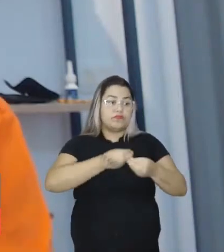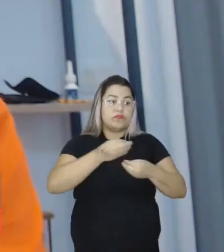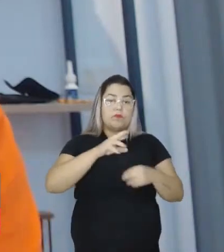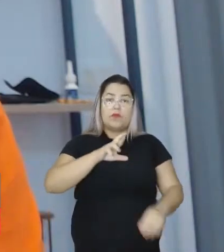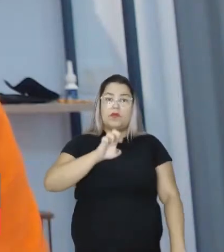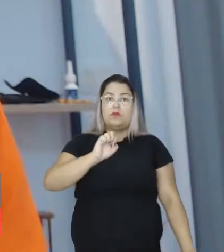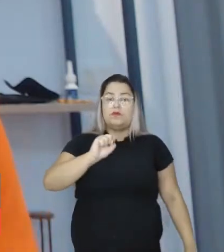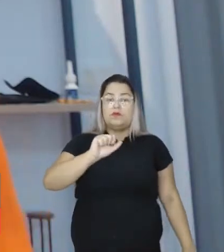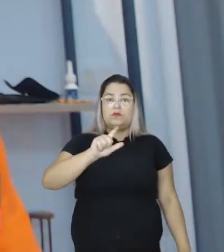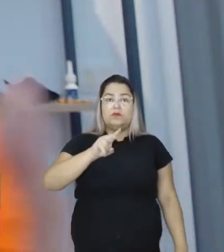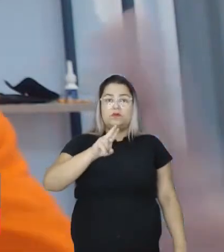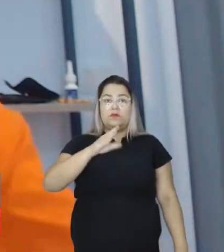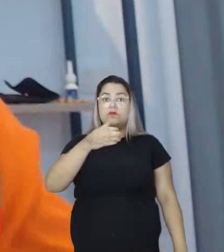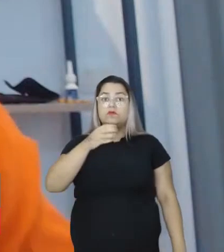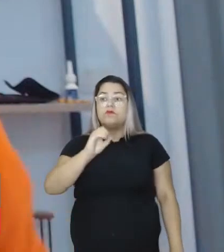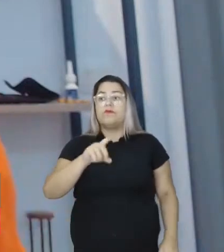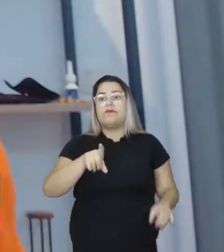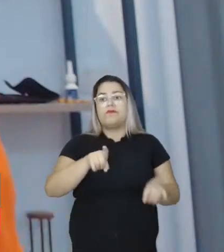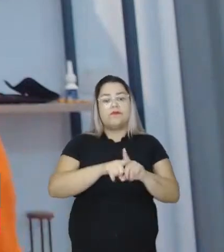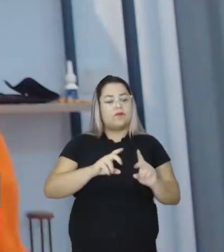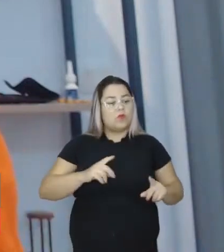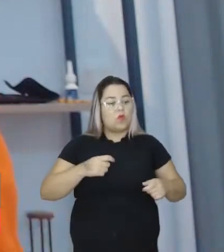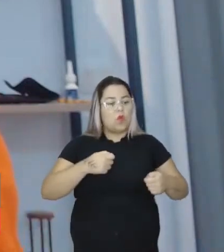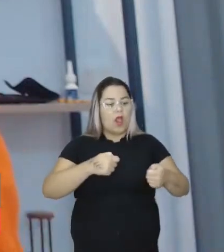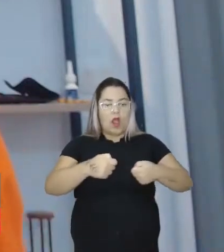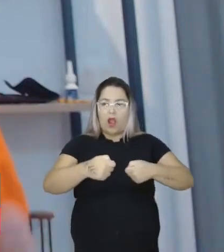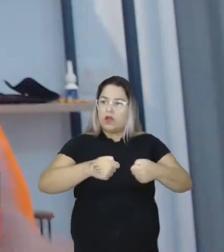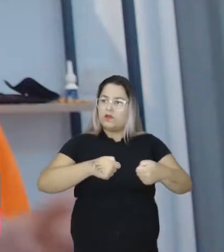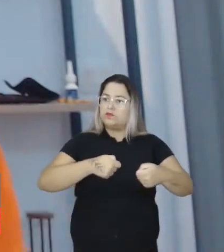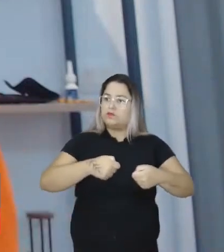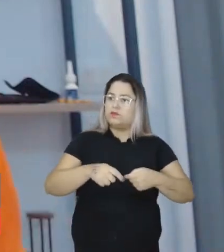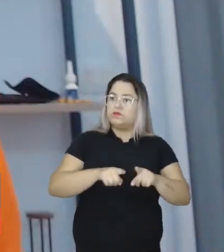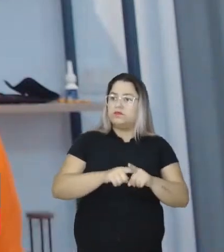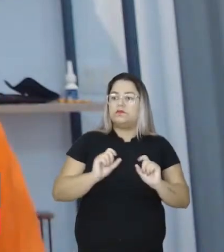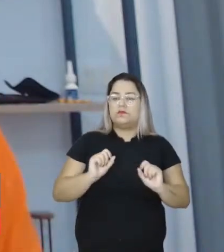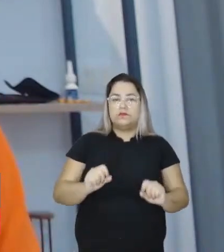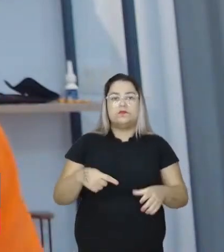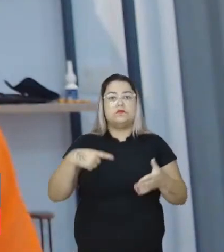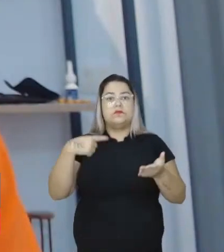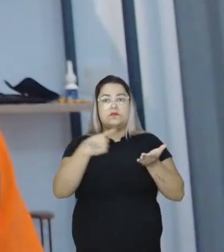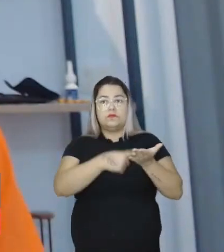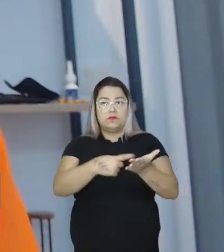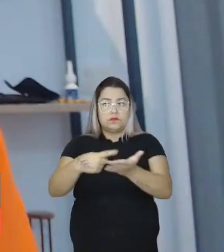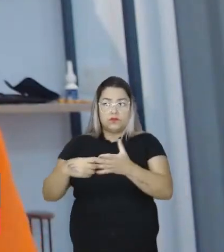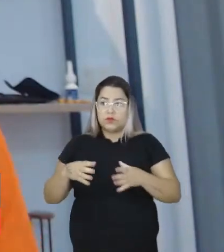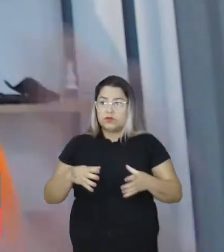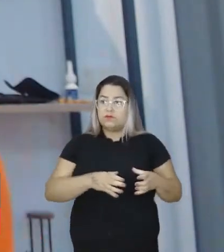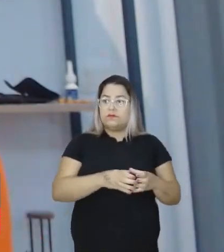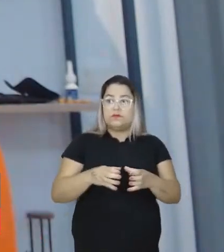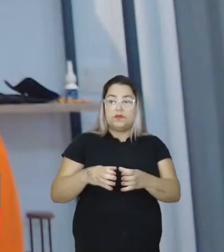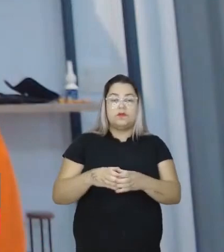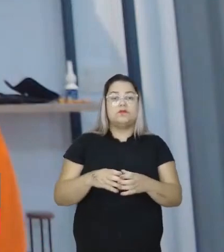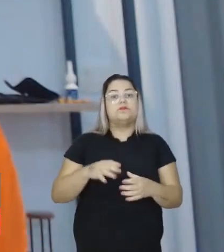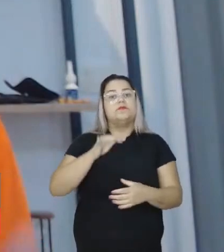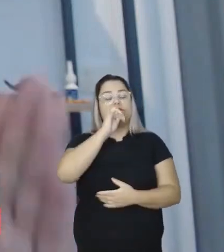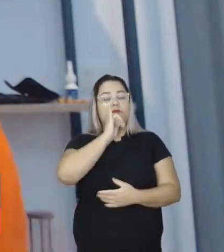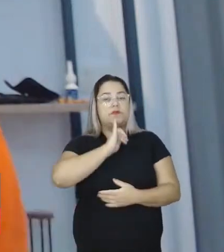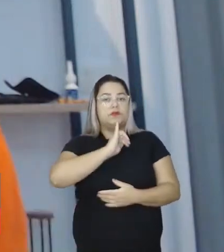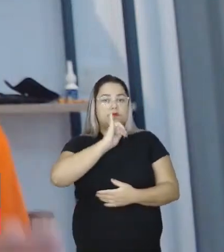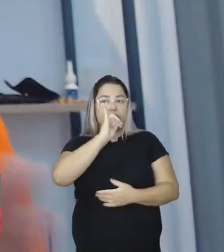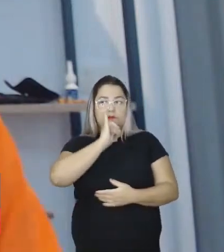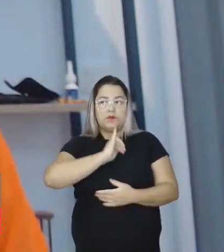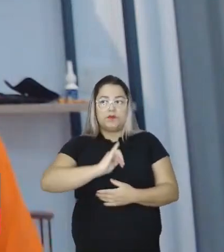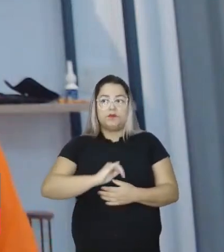vem sobrepor o que a mesa de negociação estabeleceu em acordos coletivos de trabalho. Então, por exemplo,